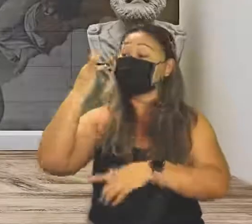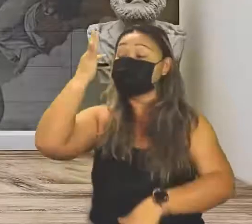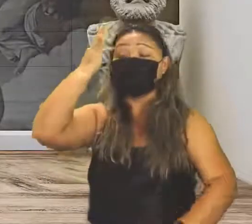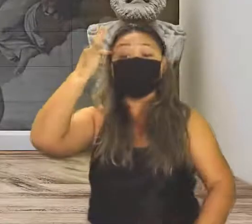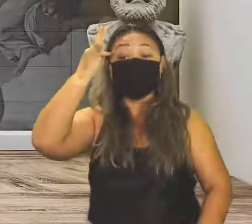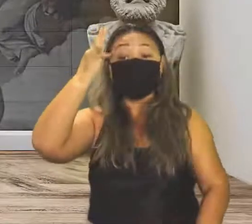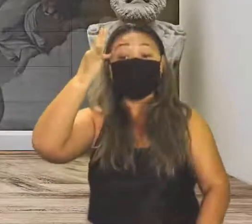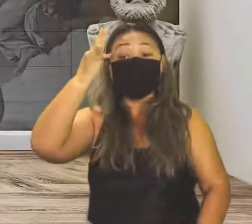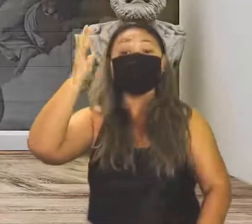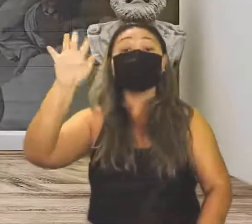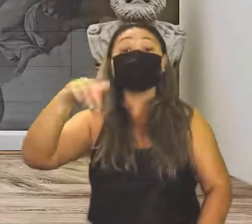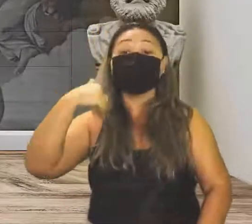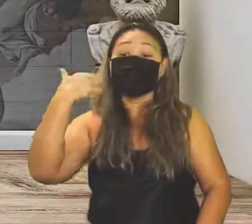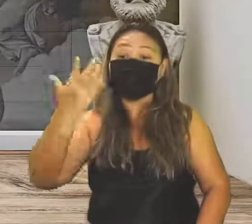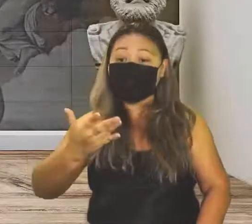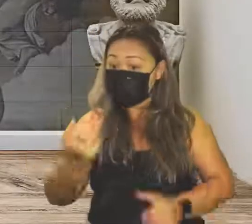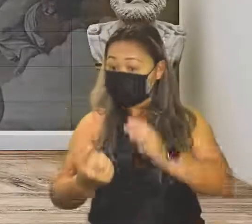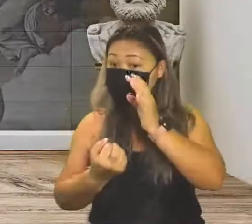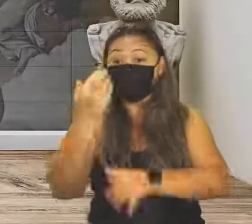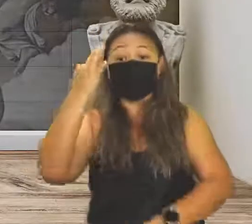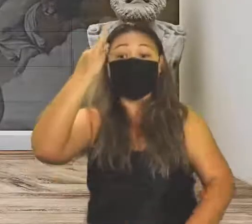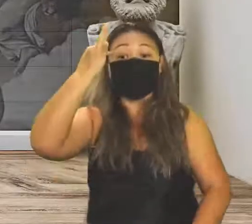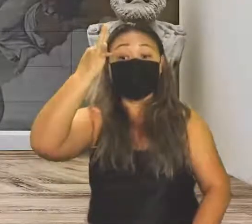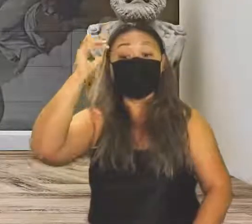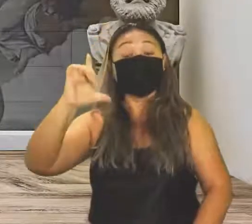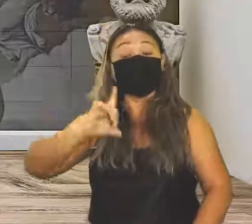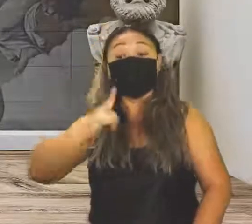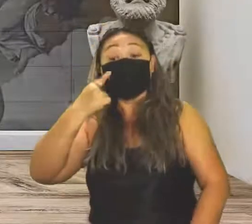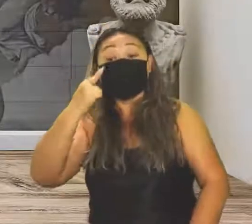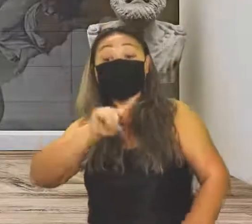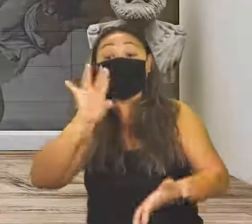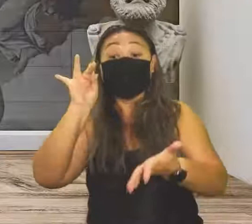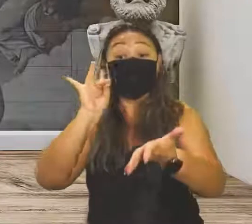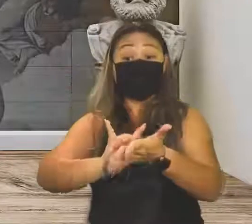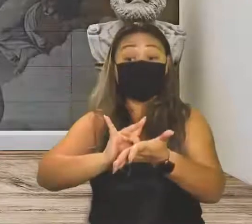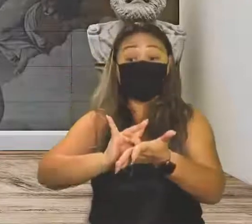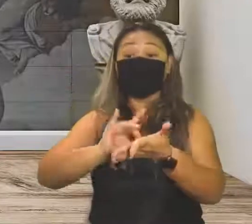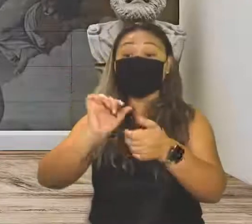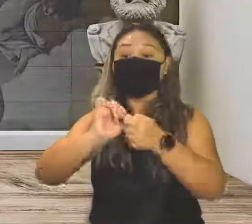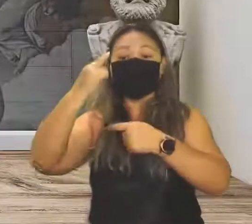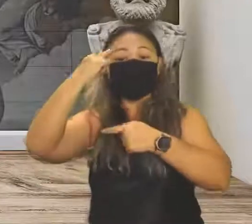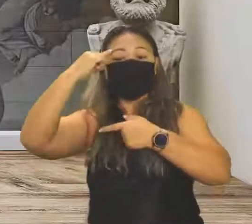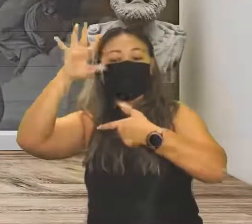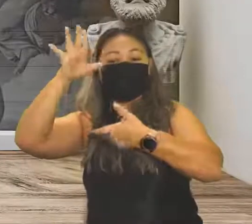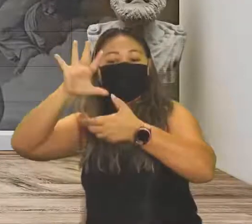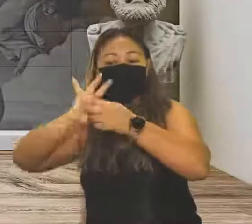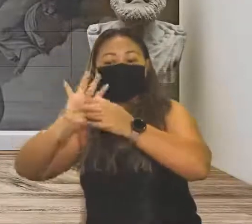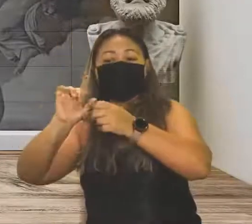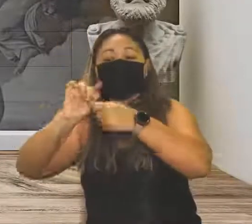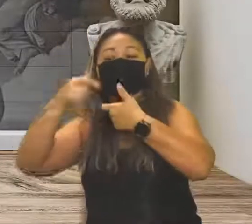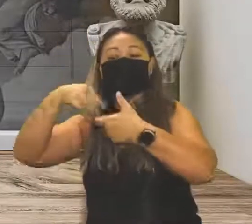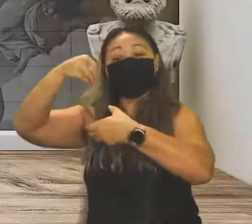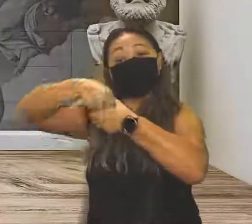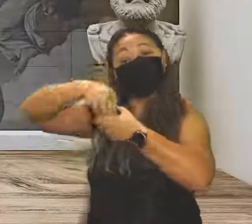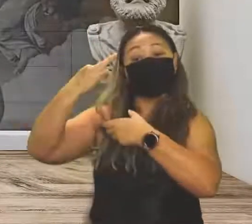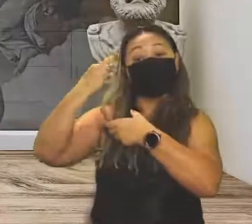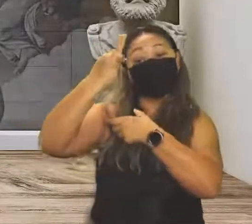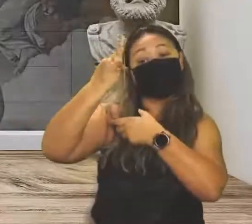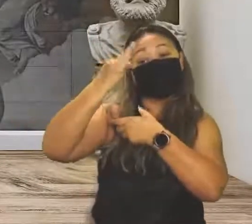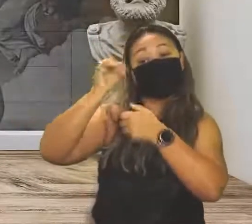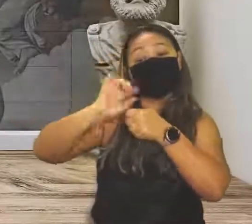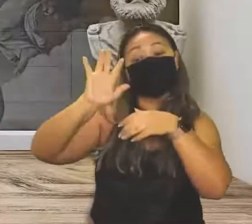filosofia. Após esse surgimento da filosofia, vimos a verdade em si, do raciocínio lógico dentro da filosofia. E